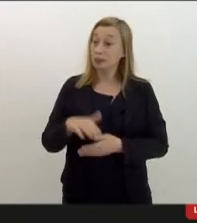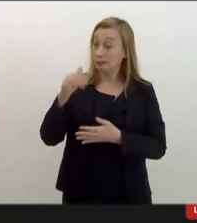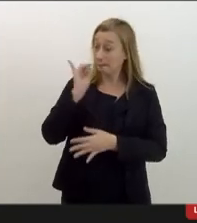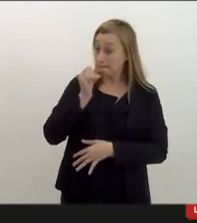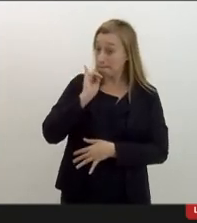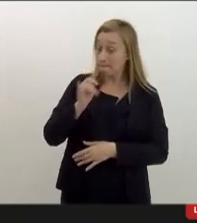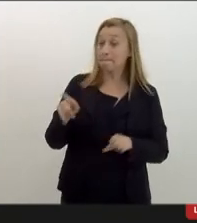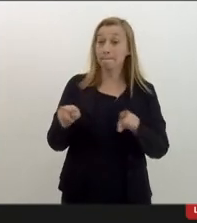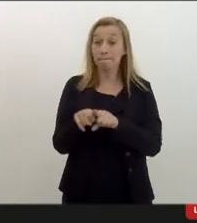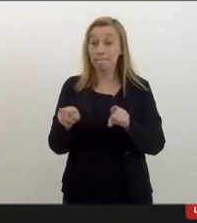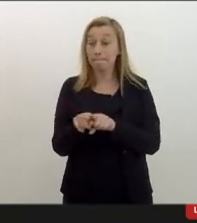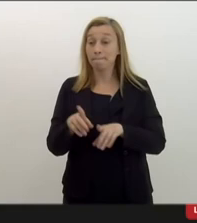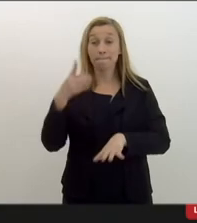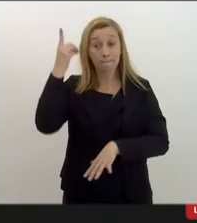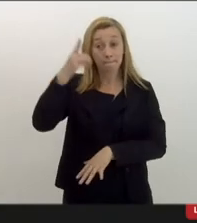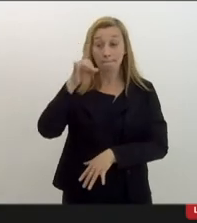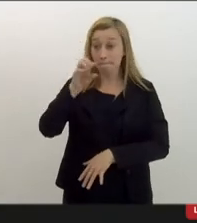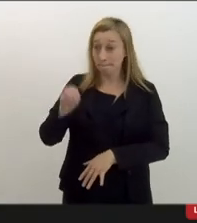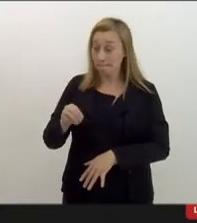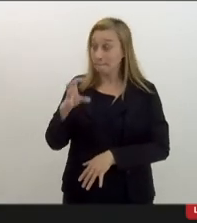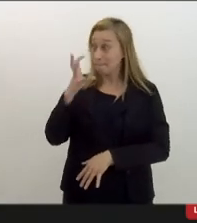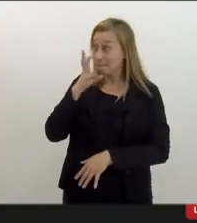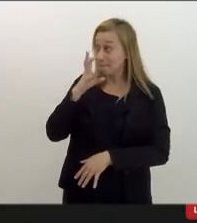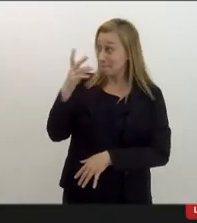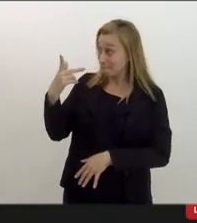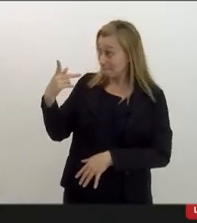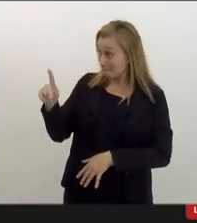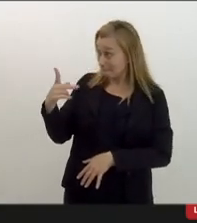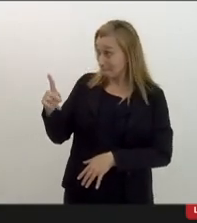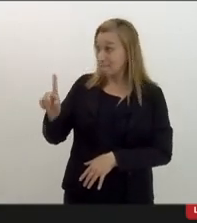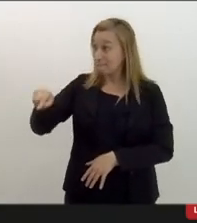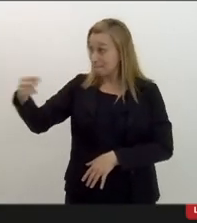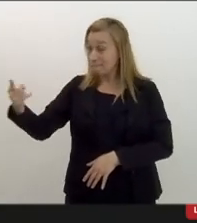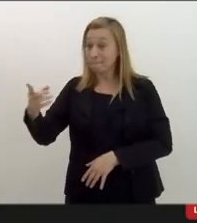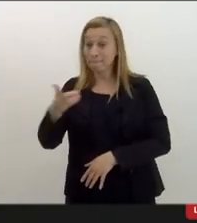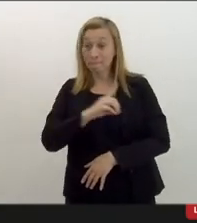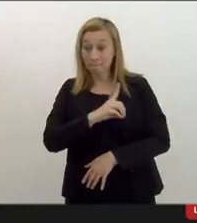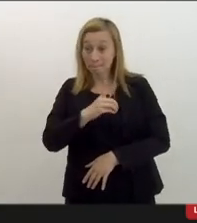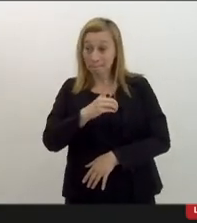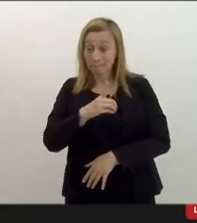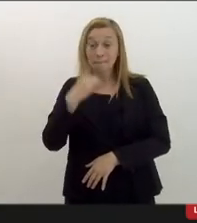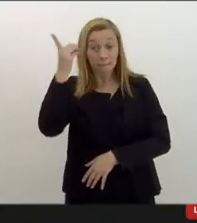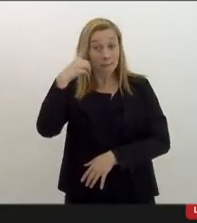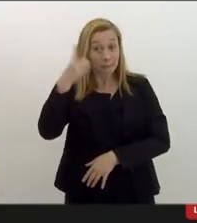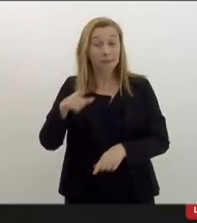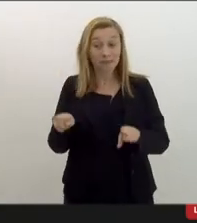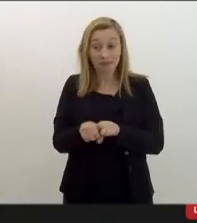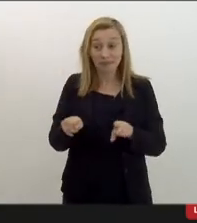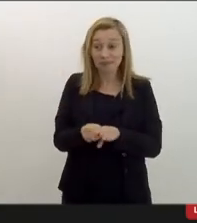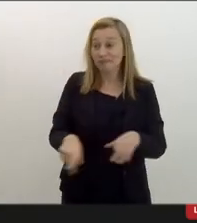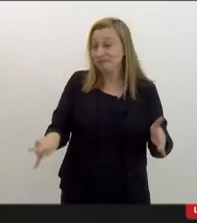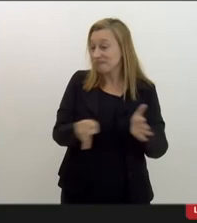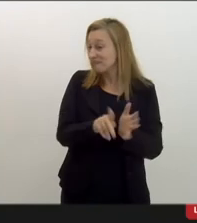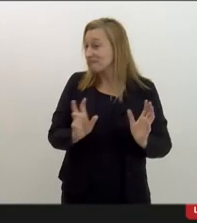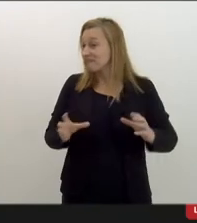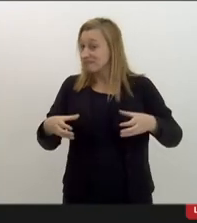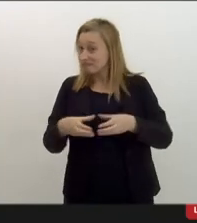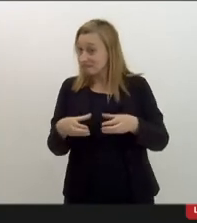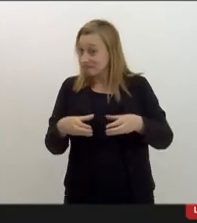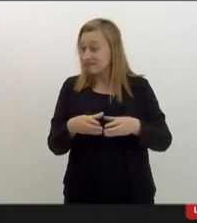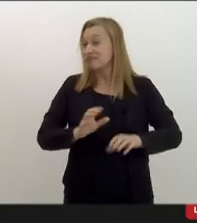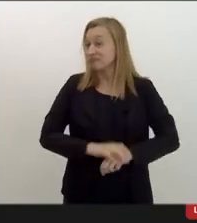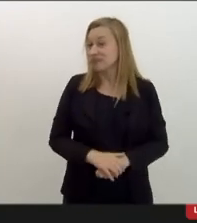também o deputado Dionísio a gente não ele sabe da admiração que eu tenho por eles demais Deputados de presente fazem parte da composição é